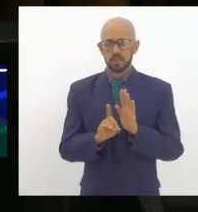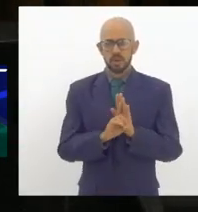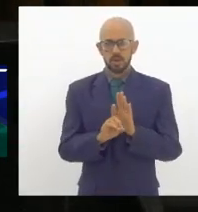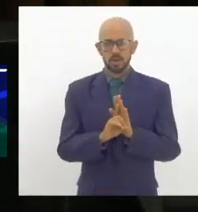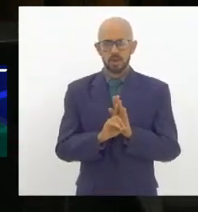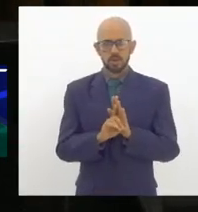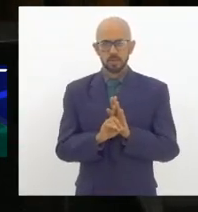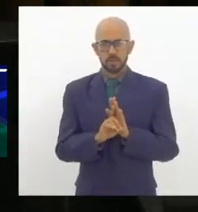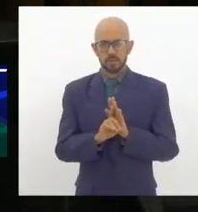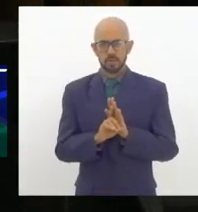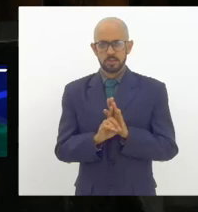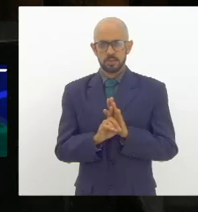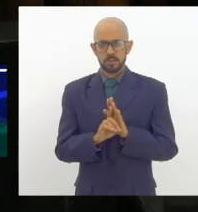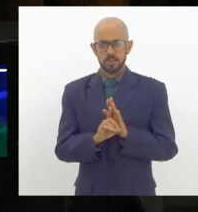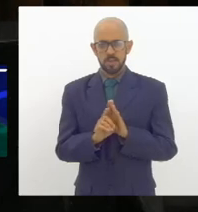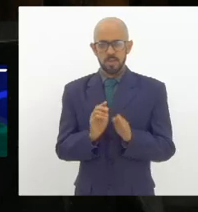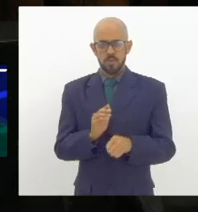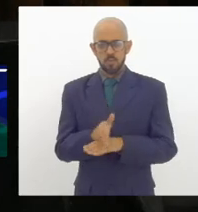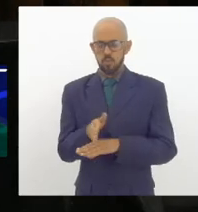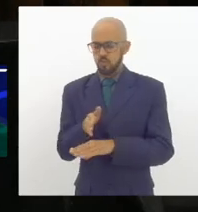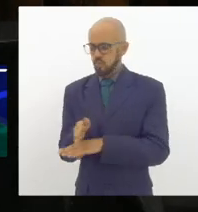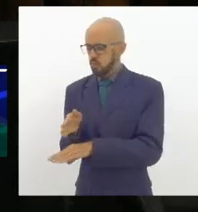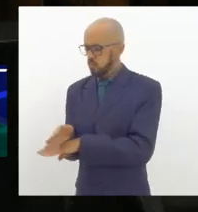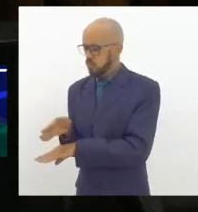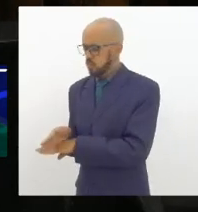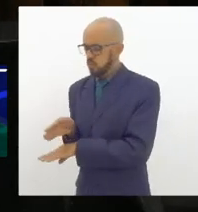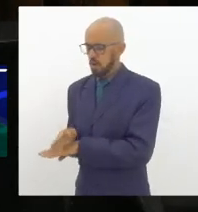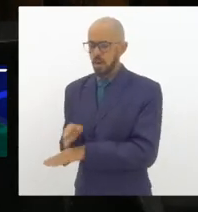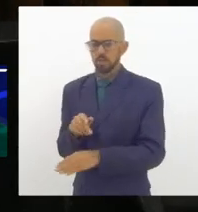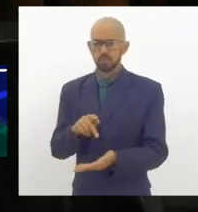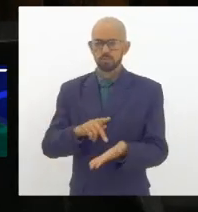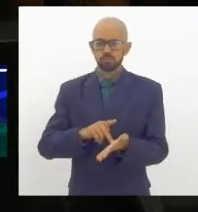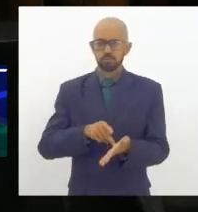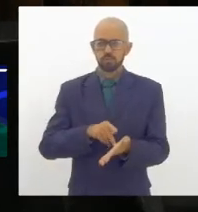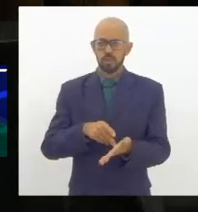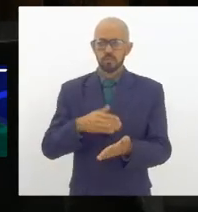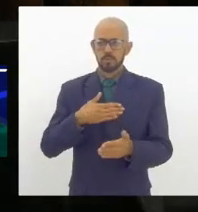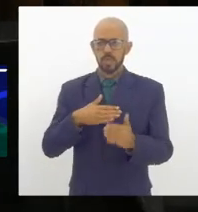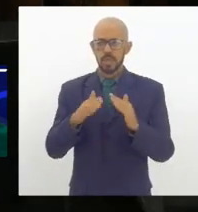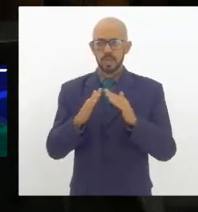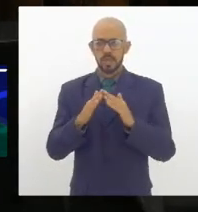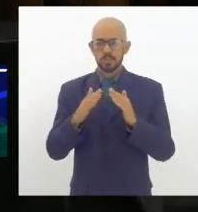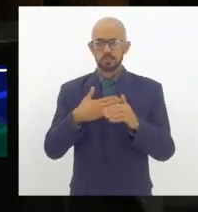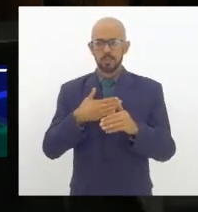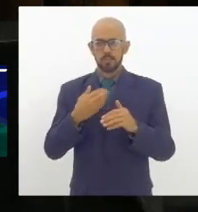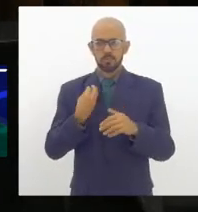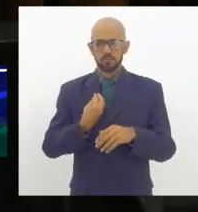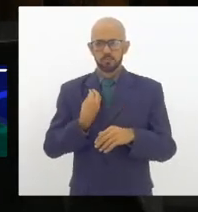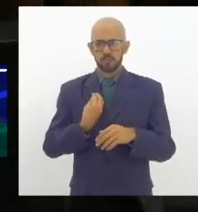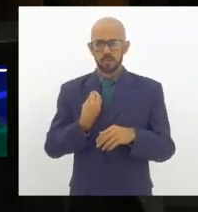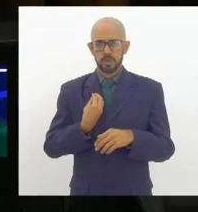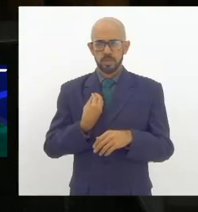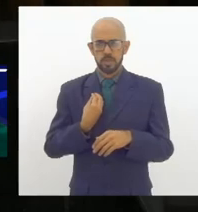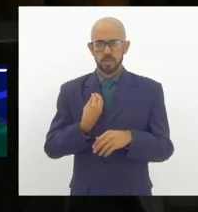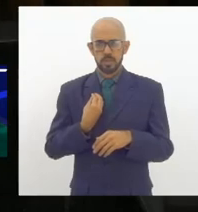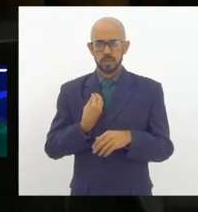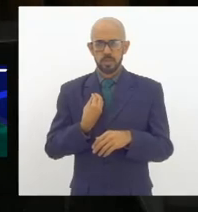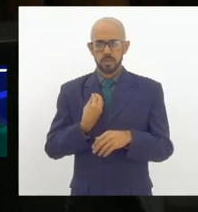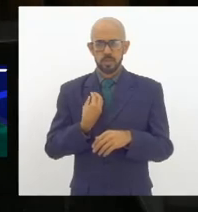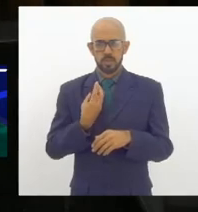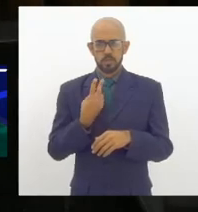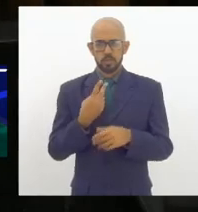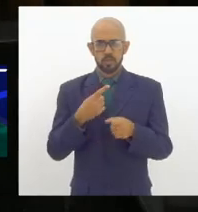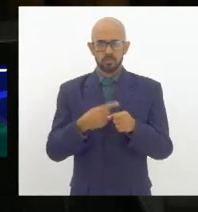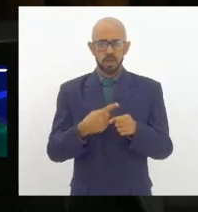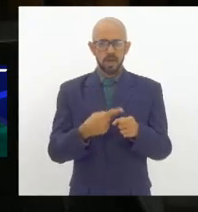que tomaram essa gente longe do conjunto habitacional Minha Casa Minha Vida de Itaipuaçu Inoã expulsando